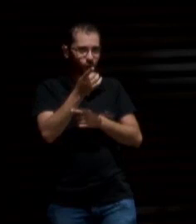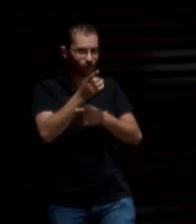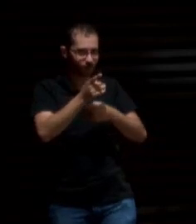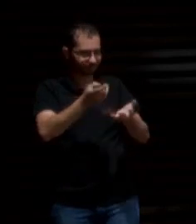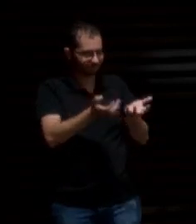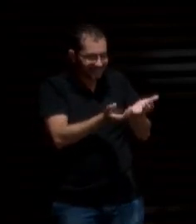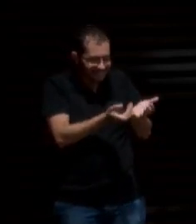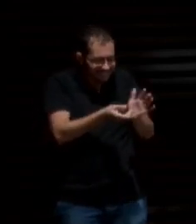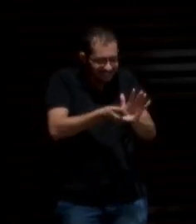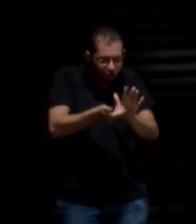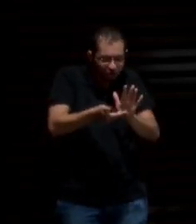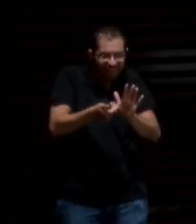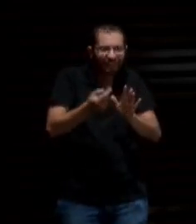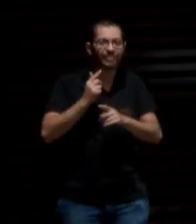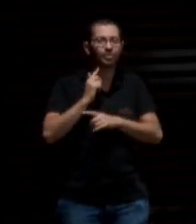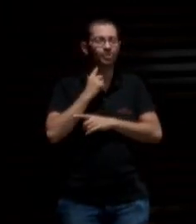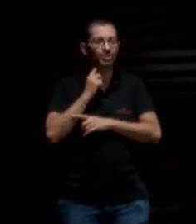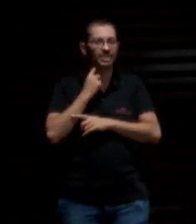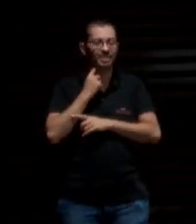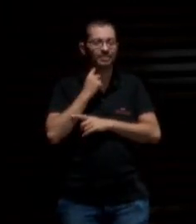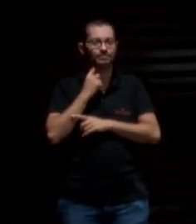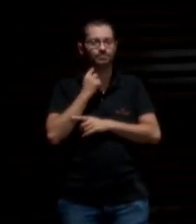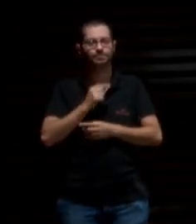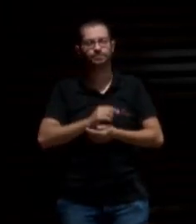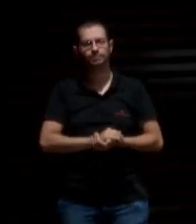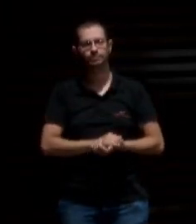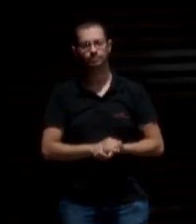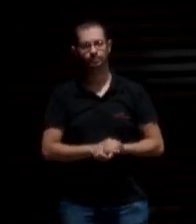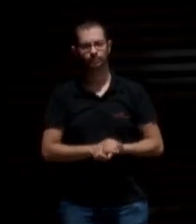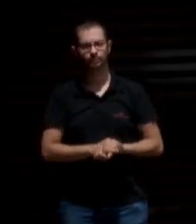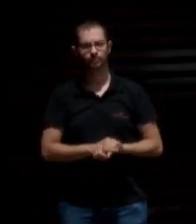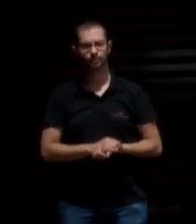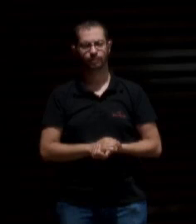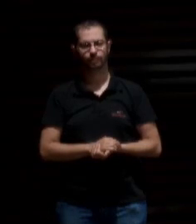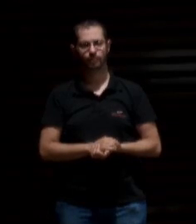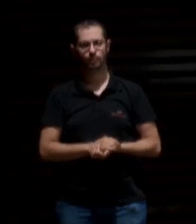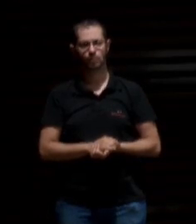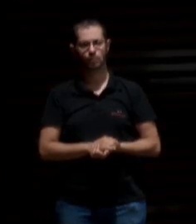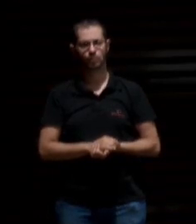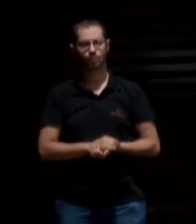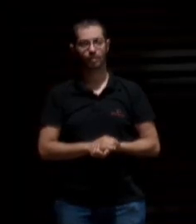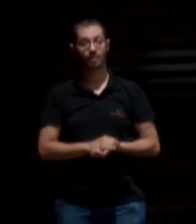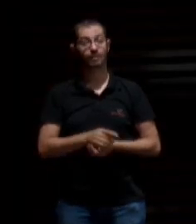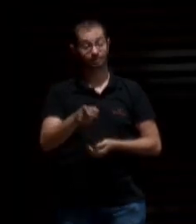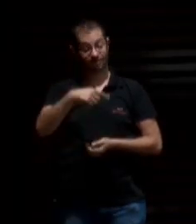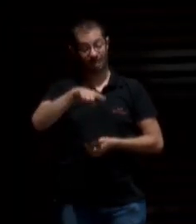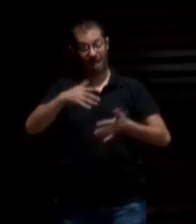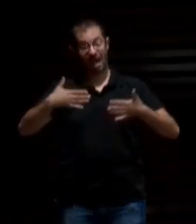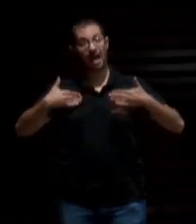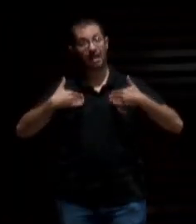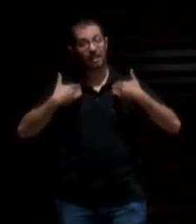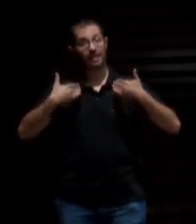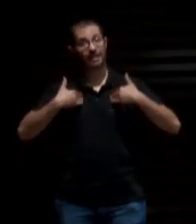detalhes disso no versículo 17 e 18. Verso 13. Pelo contrário, alegrai-vos na medida em que